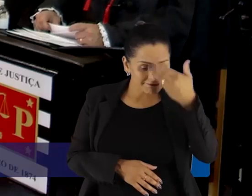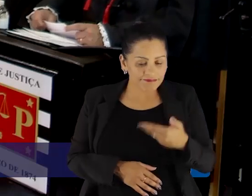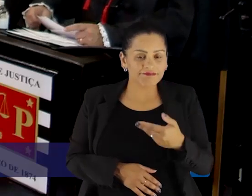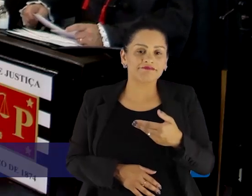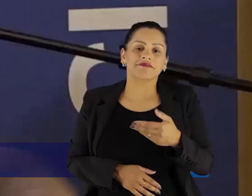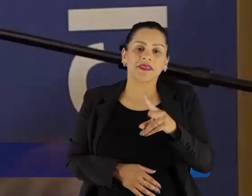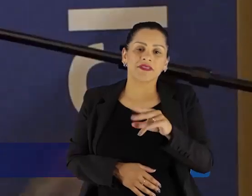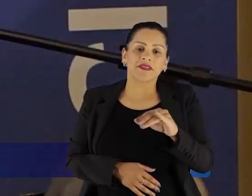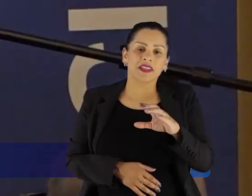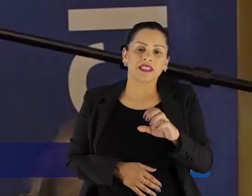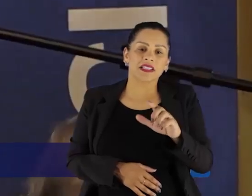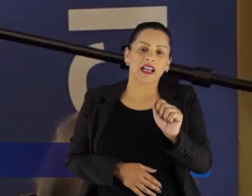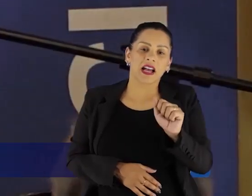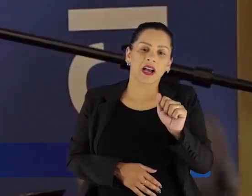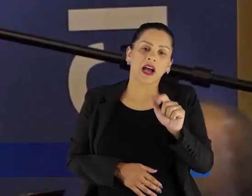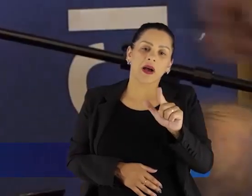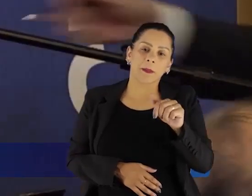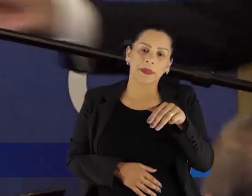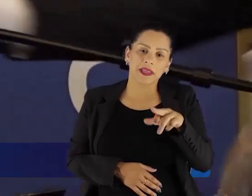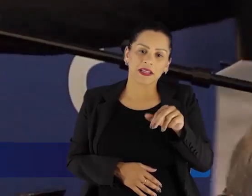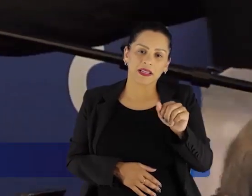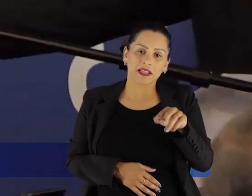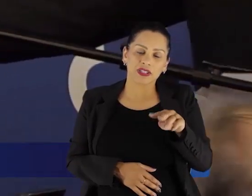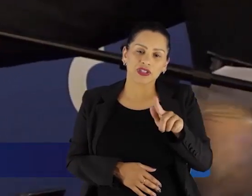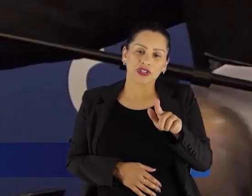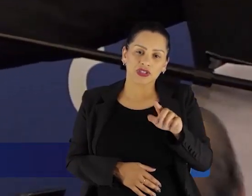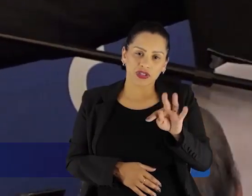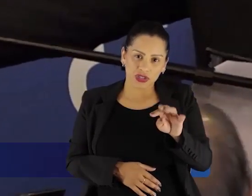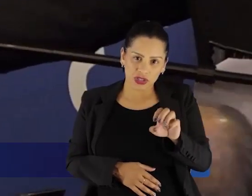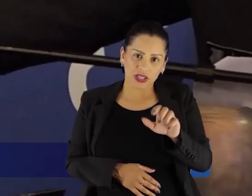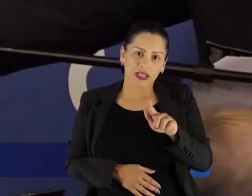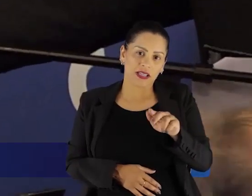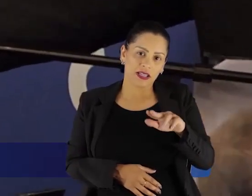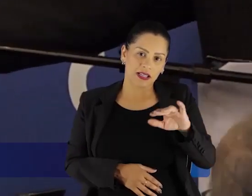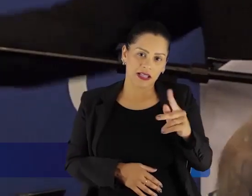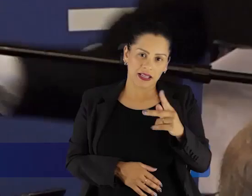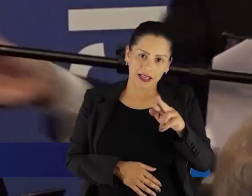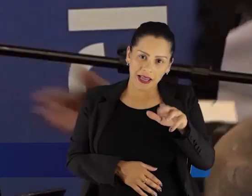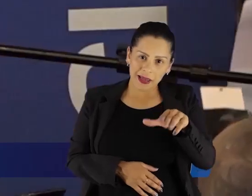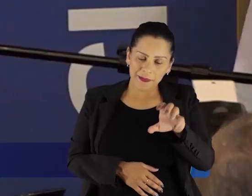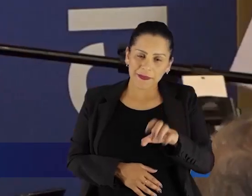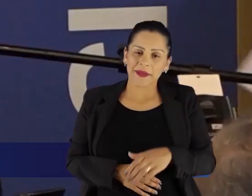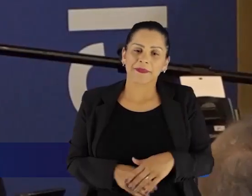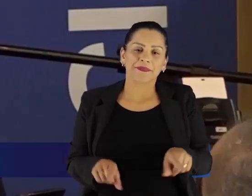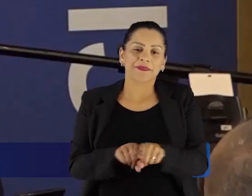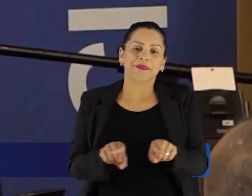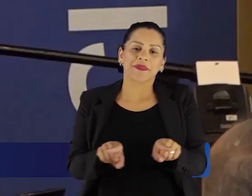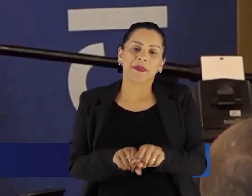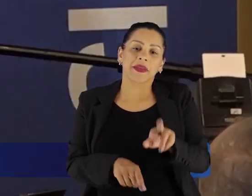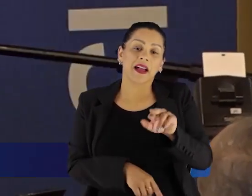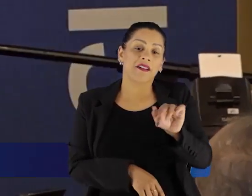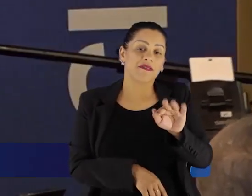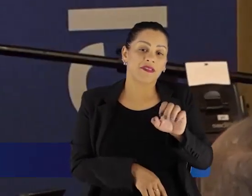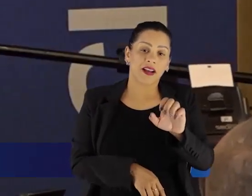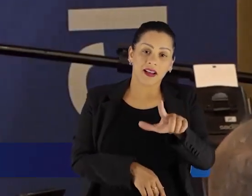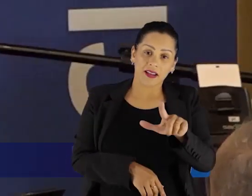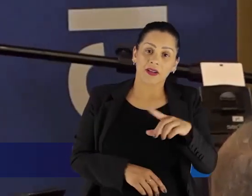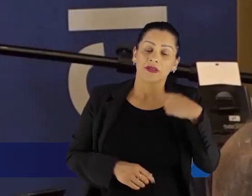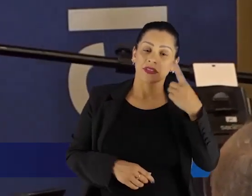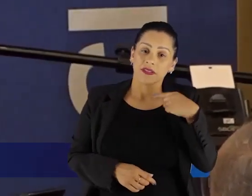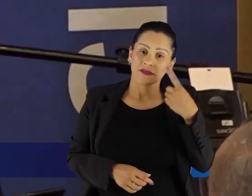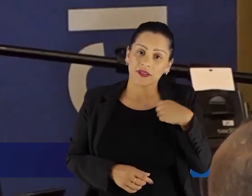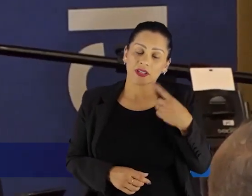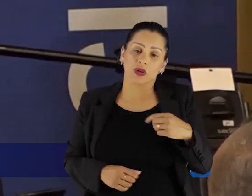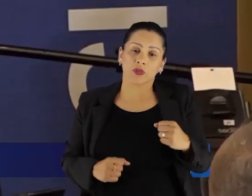vice-almirante Guilherme da Silva Costa citty funcionam do Outono Rafael Pitanga Guedes defensor público-geral